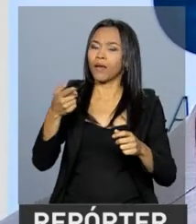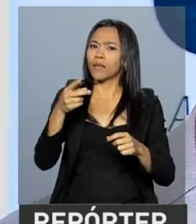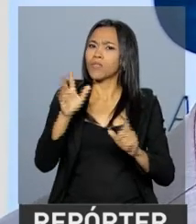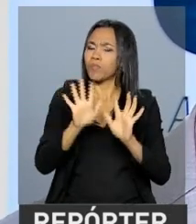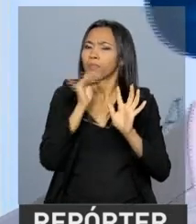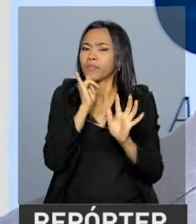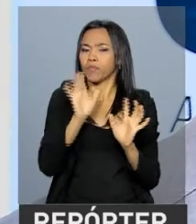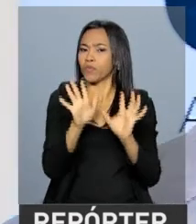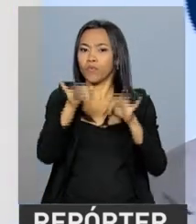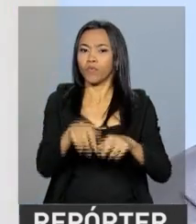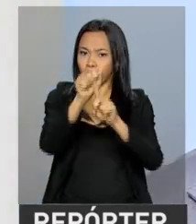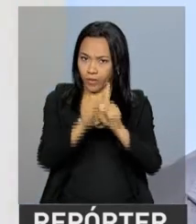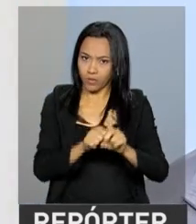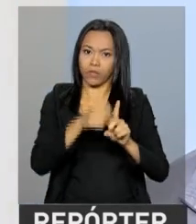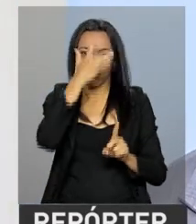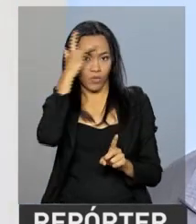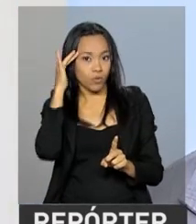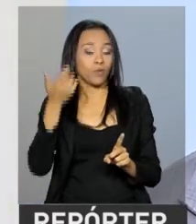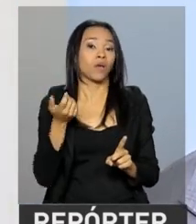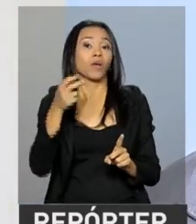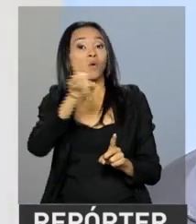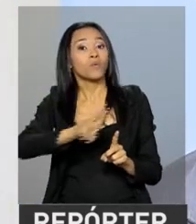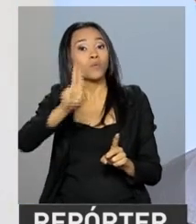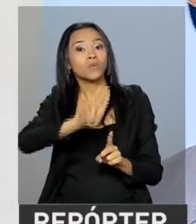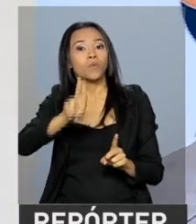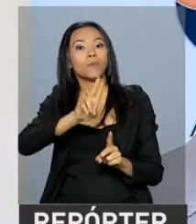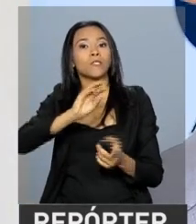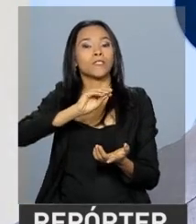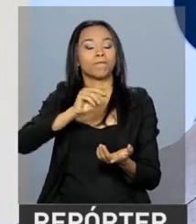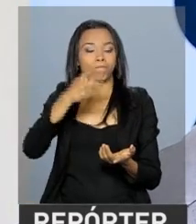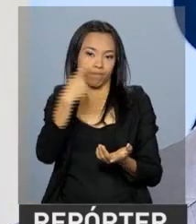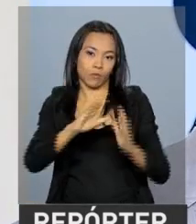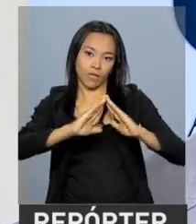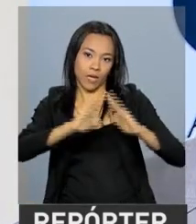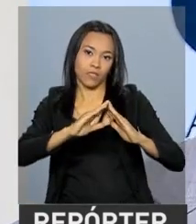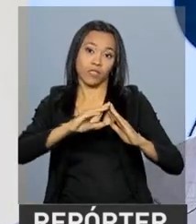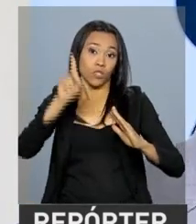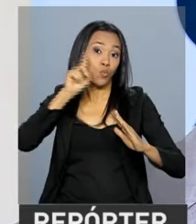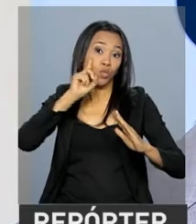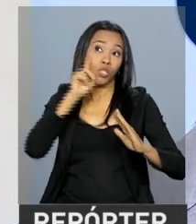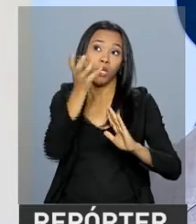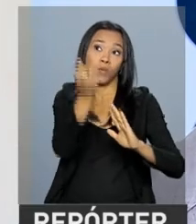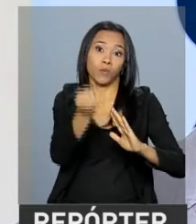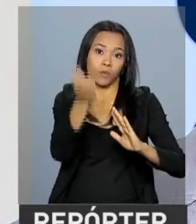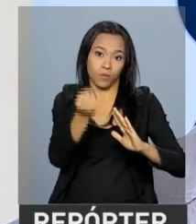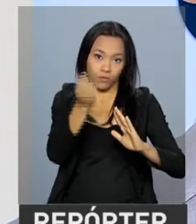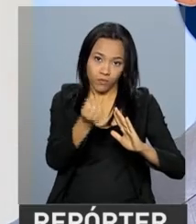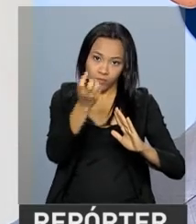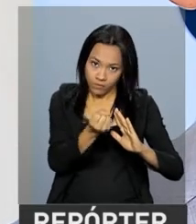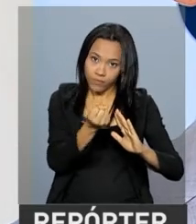do mês por exemplo o consumidor colocou um sistema solar fotovoltaico na sua residência durante o dia ele já era mais do que ele consome